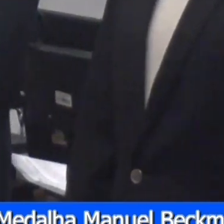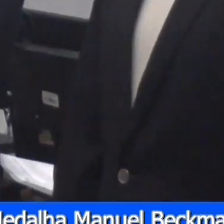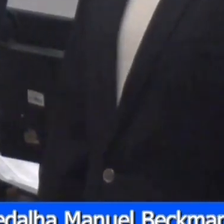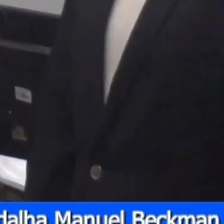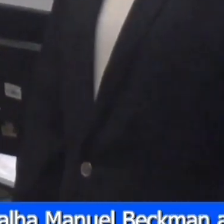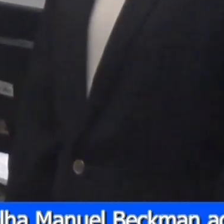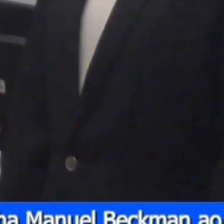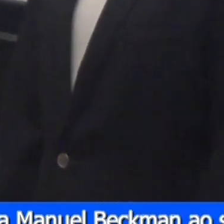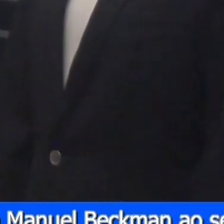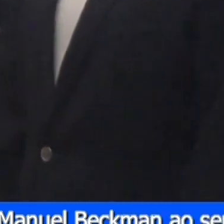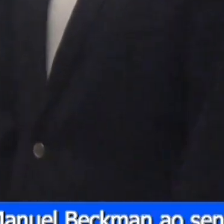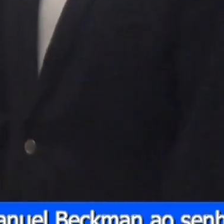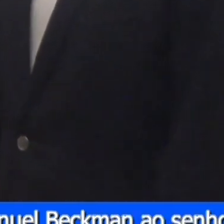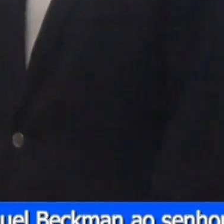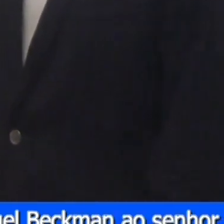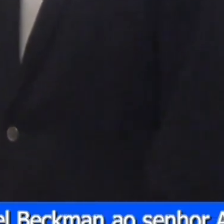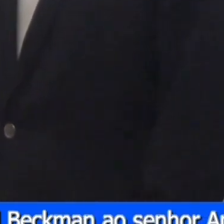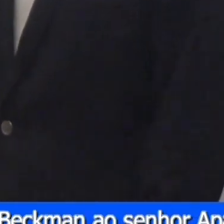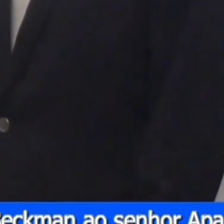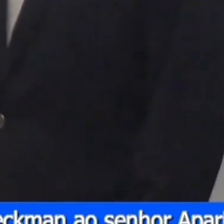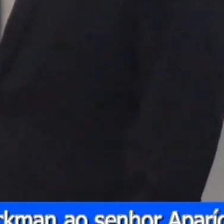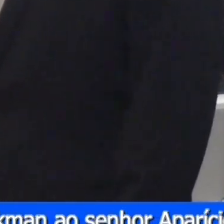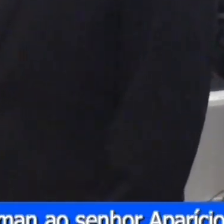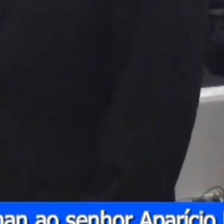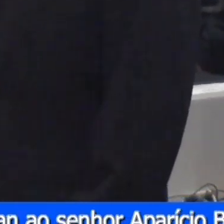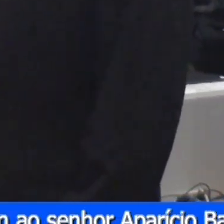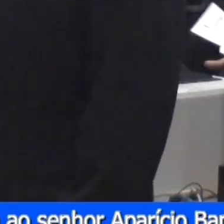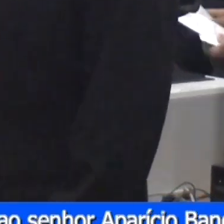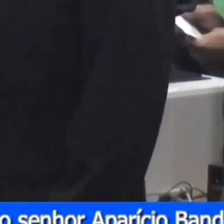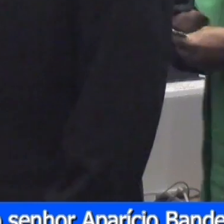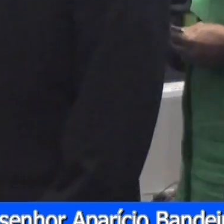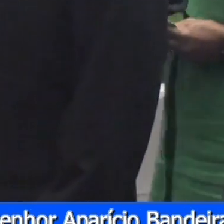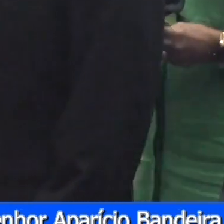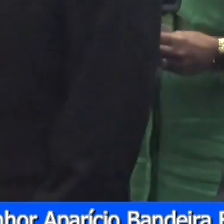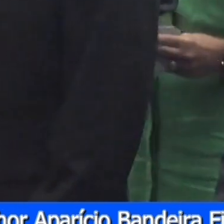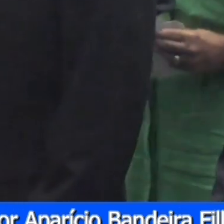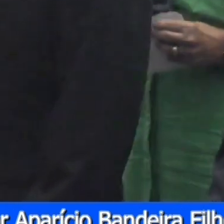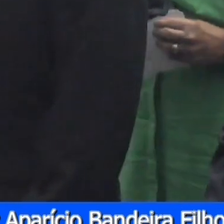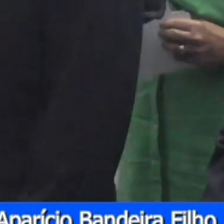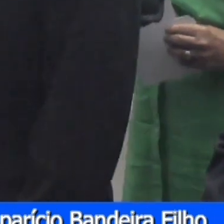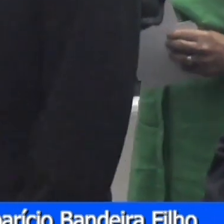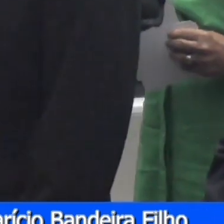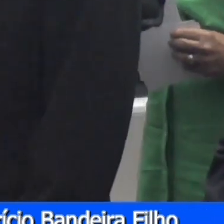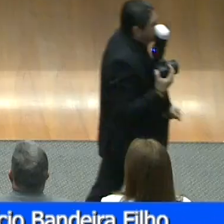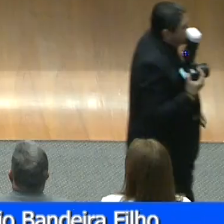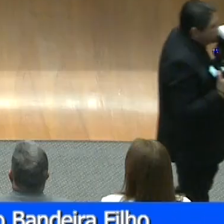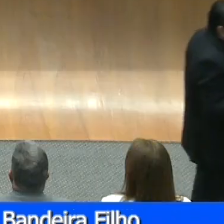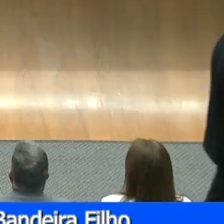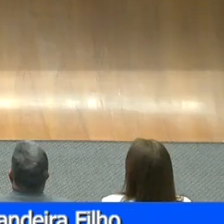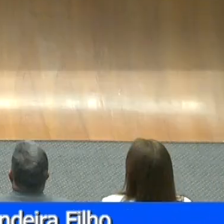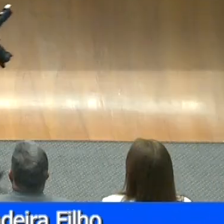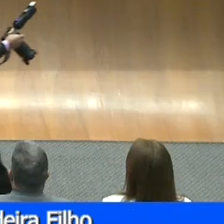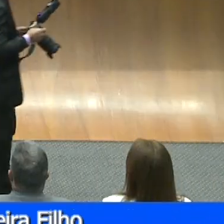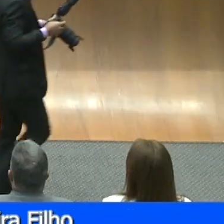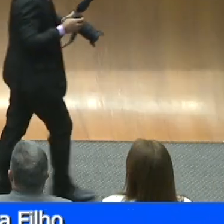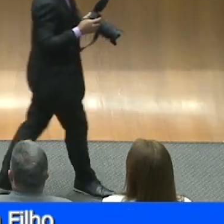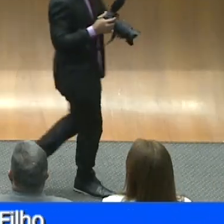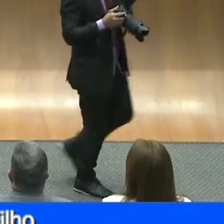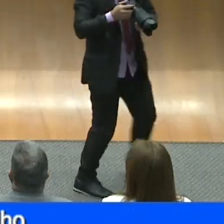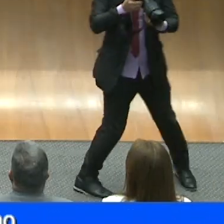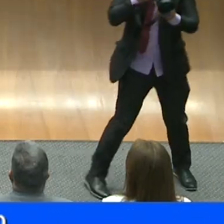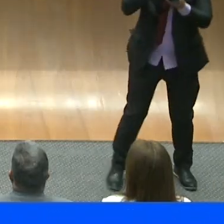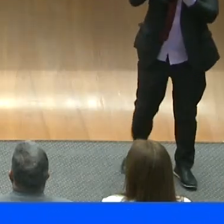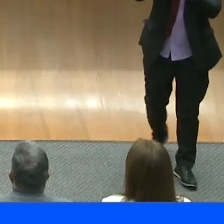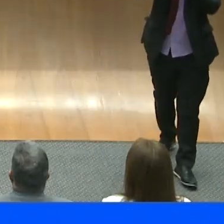avós. Por nome nossos avós. Era que na